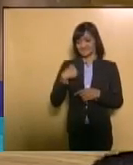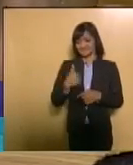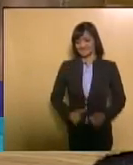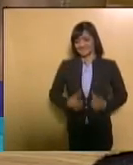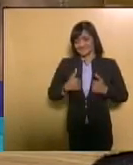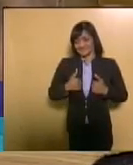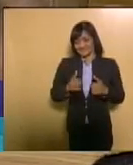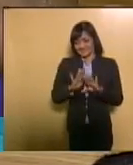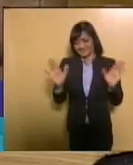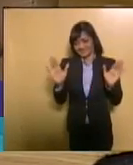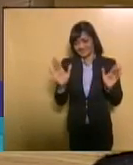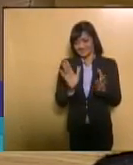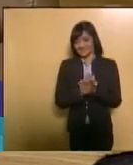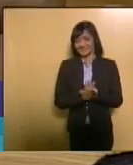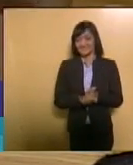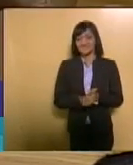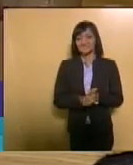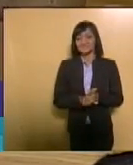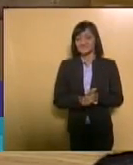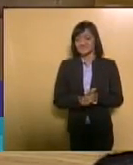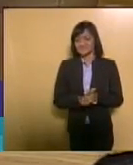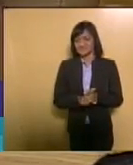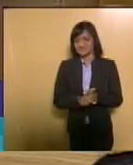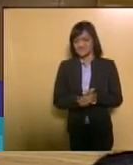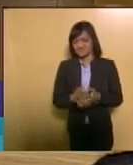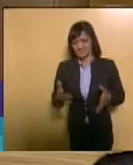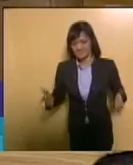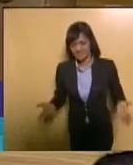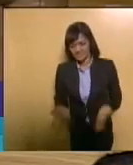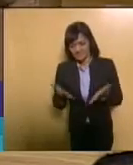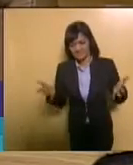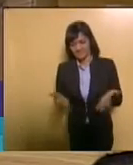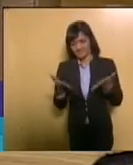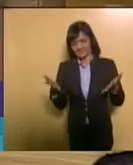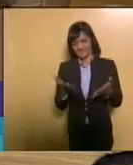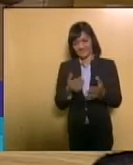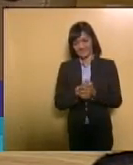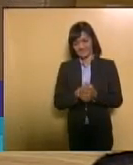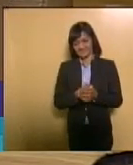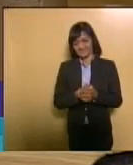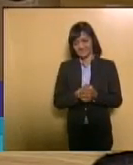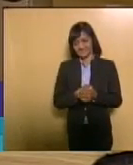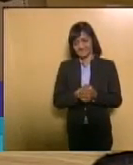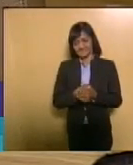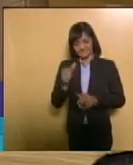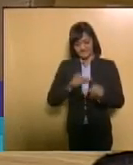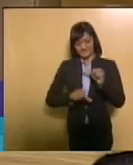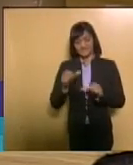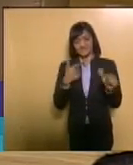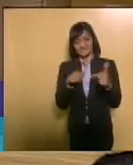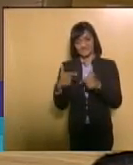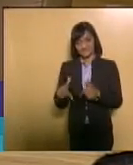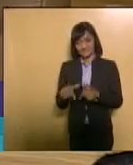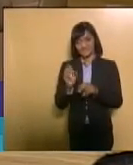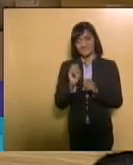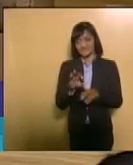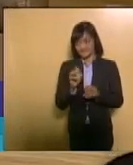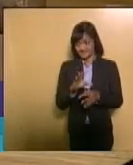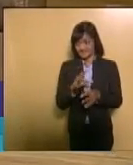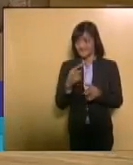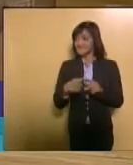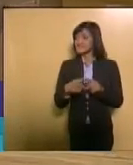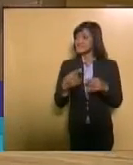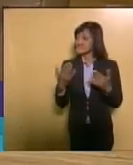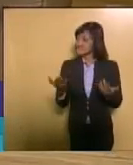meu que o meu pai botou mas assim tem que estimular mudar a forma de se trabalhar eh essa questão da educação porque